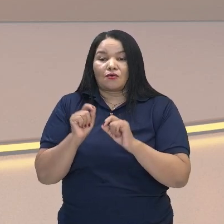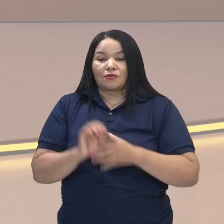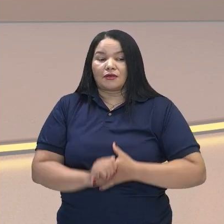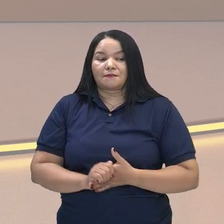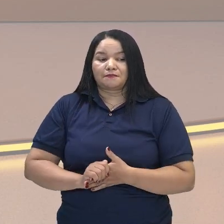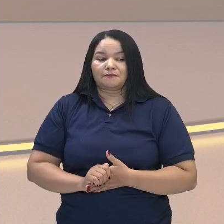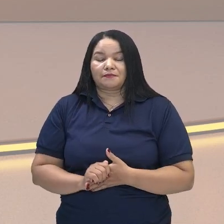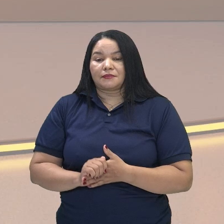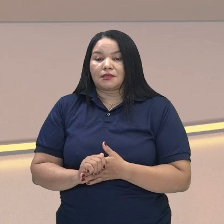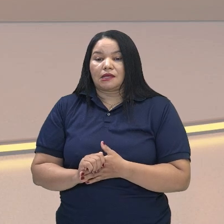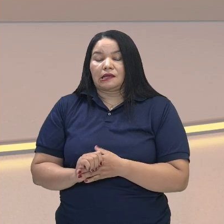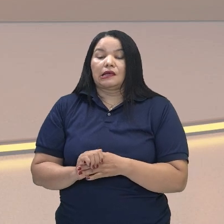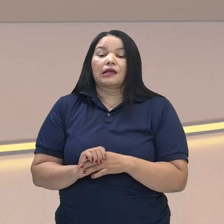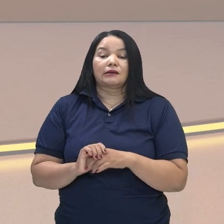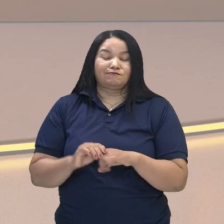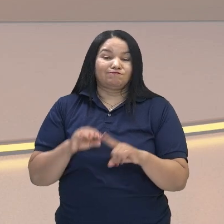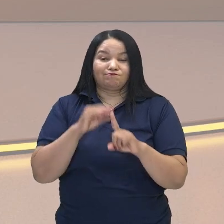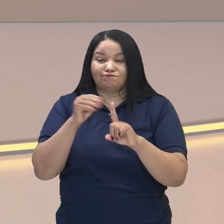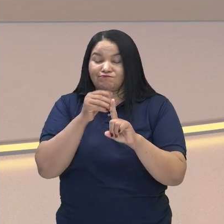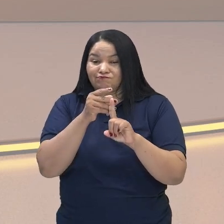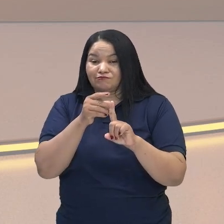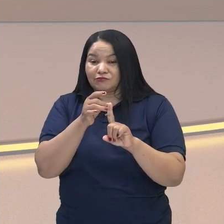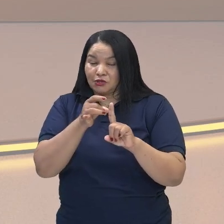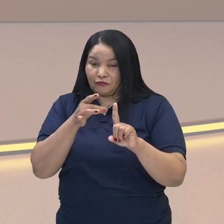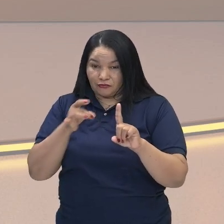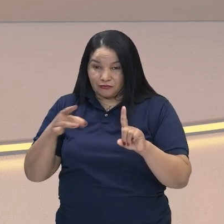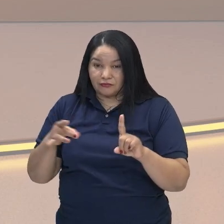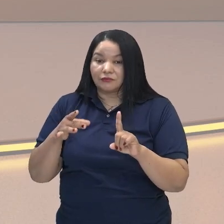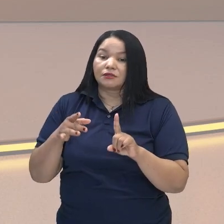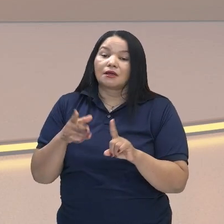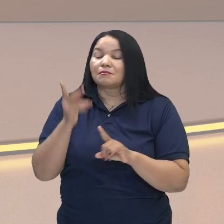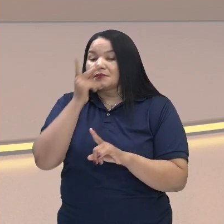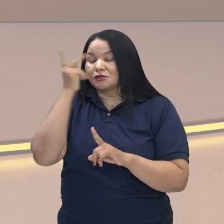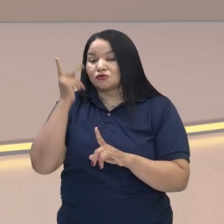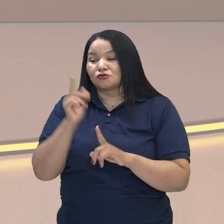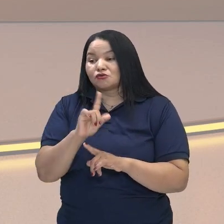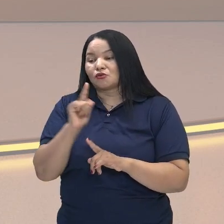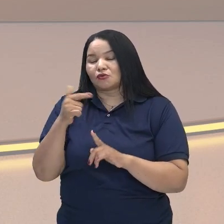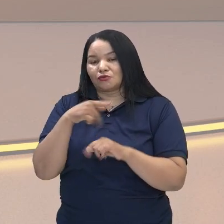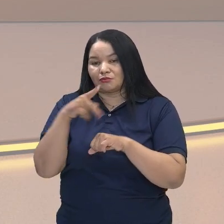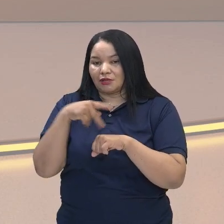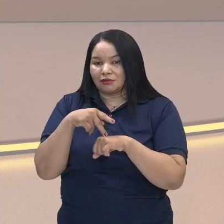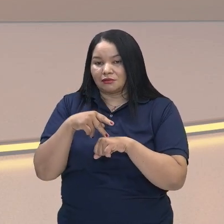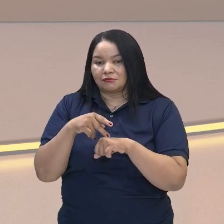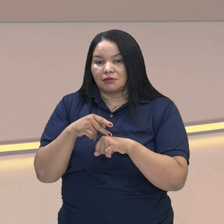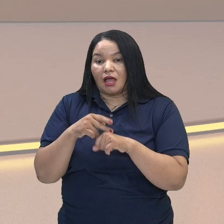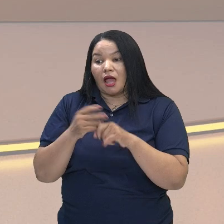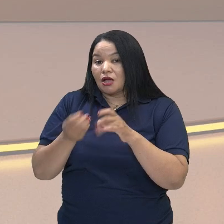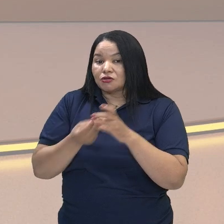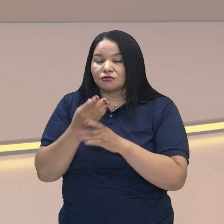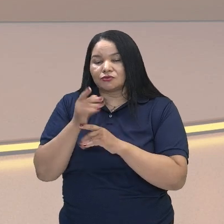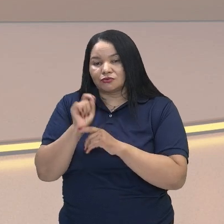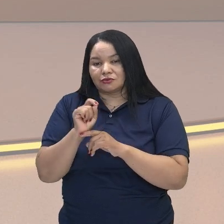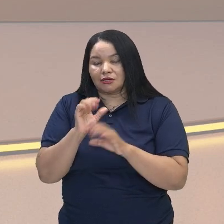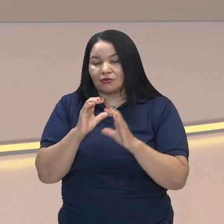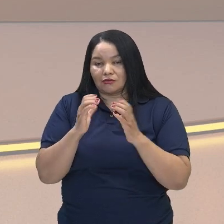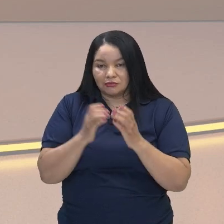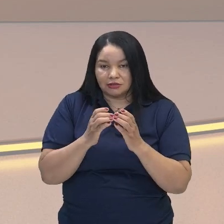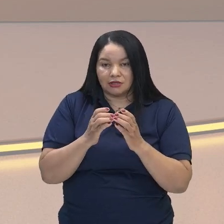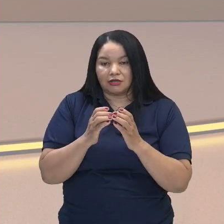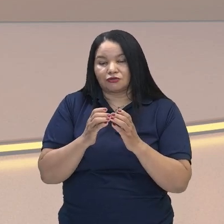a aversão ao estrangeiro. Então, acaba surgindo comunidades, né, comunidades de